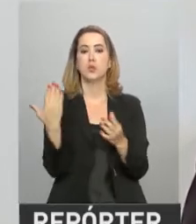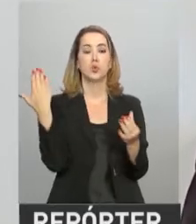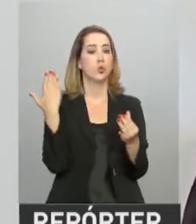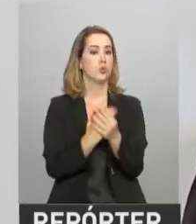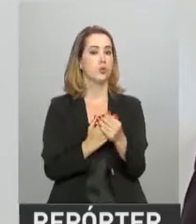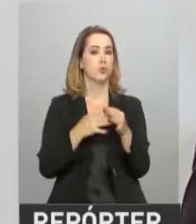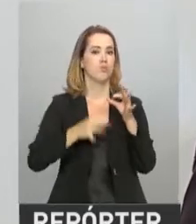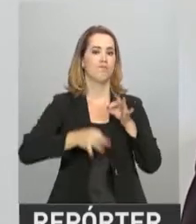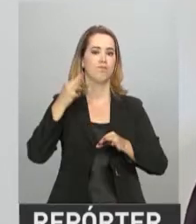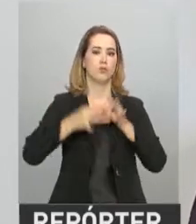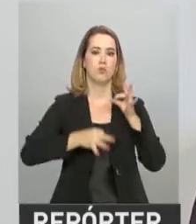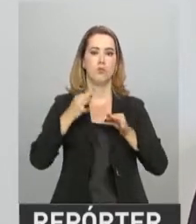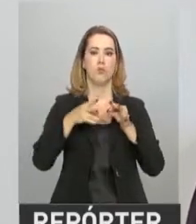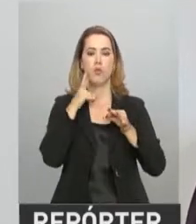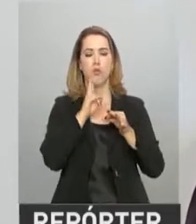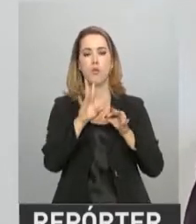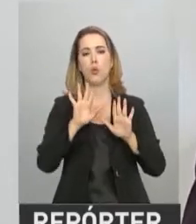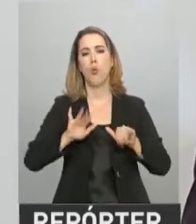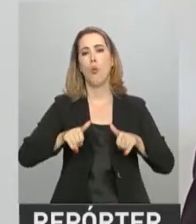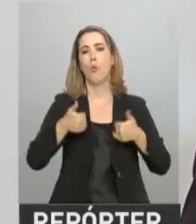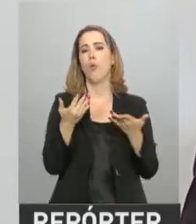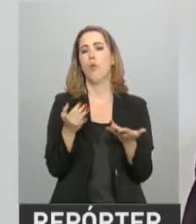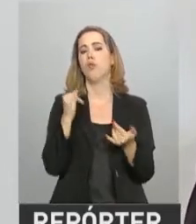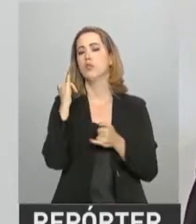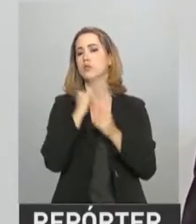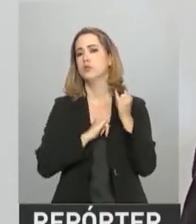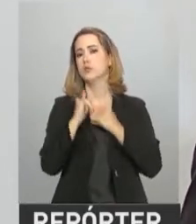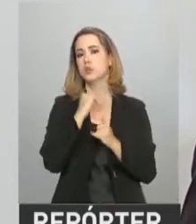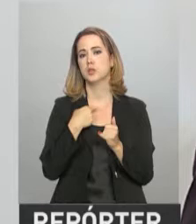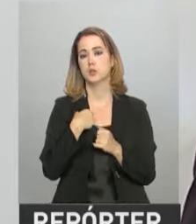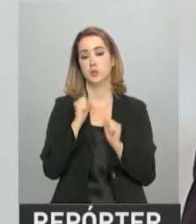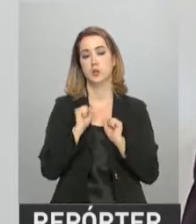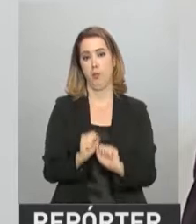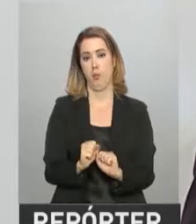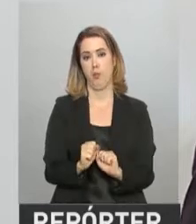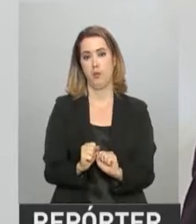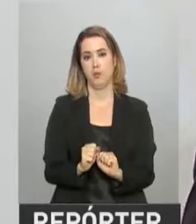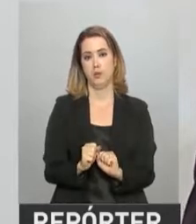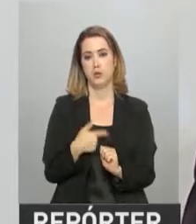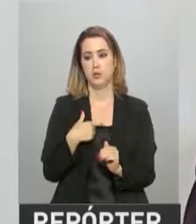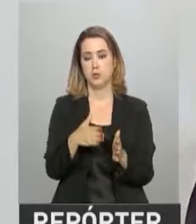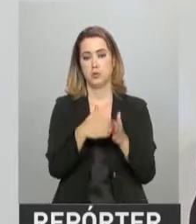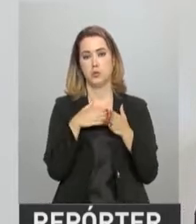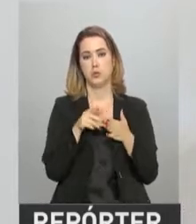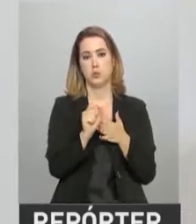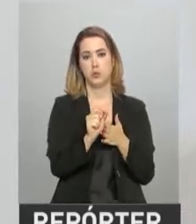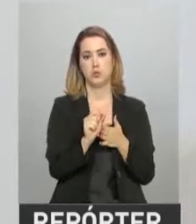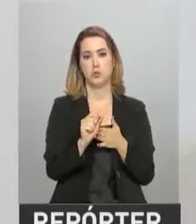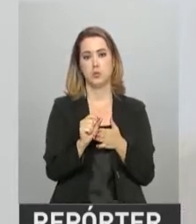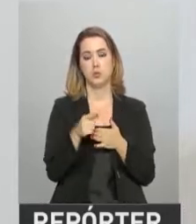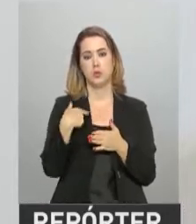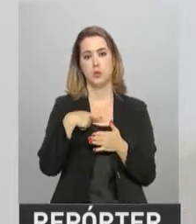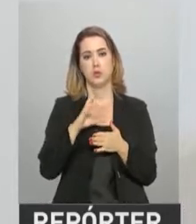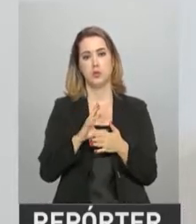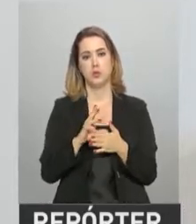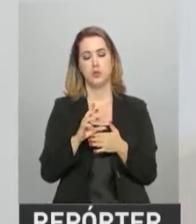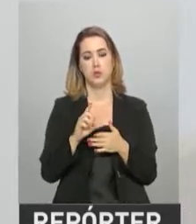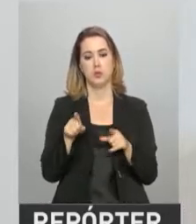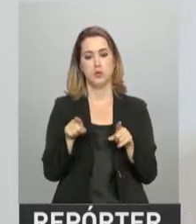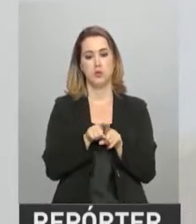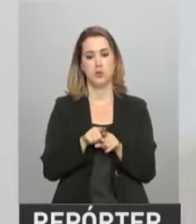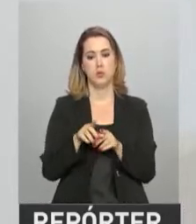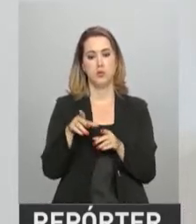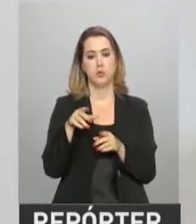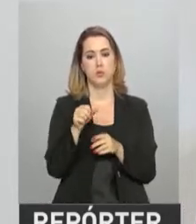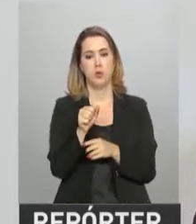judicialização, fazendo um banco de dados, cruzando informações para que eu possa, eventualmente, solicitar ao nosso Departamento Nacional de Auditoria